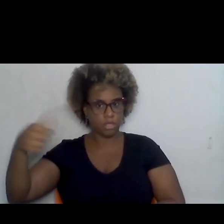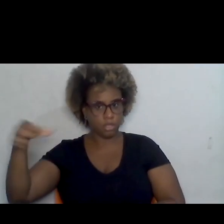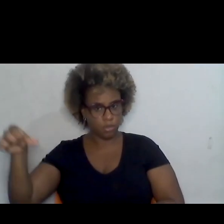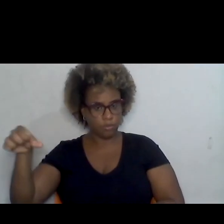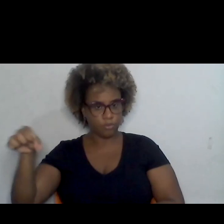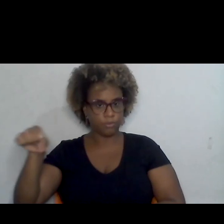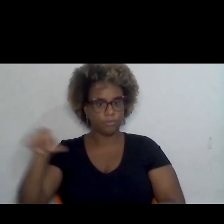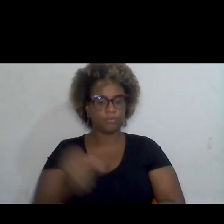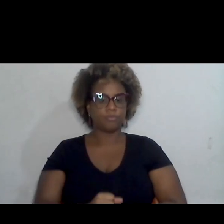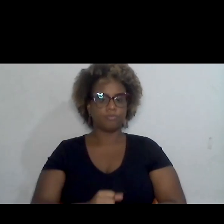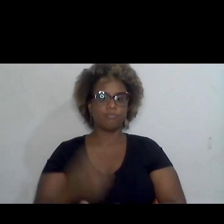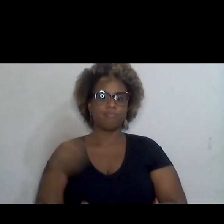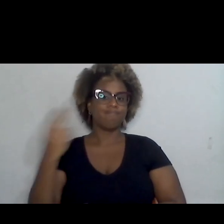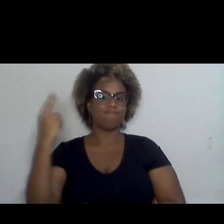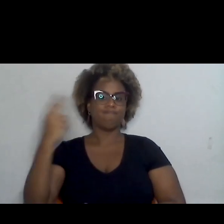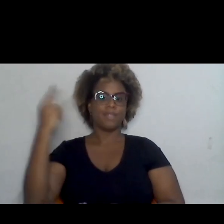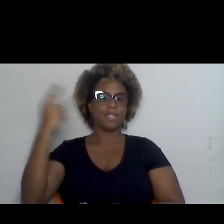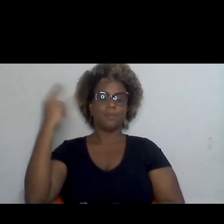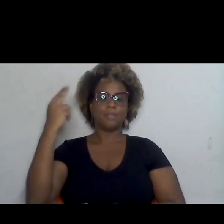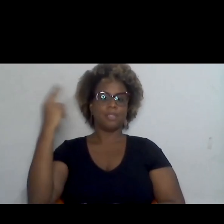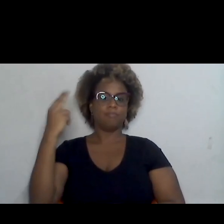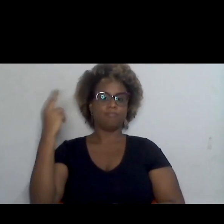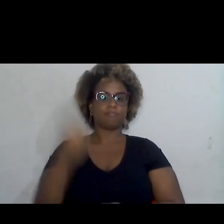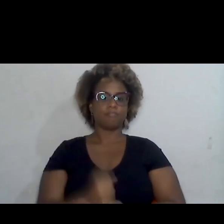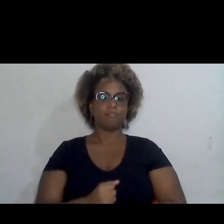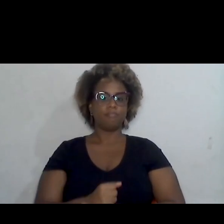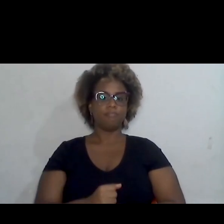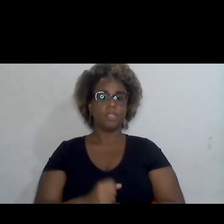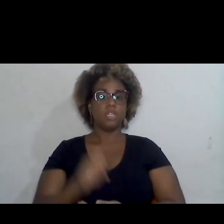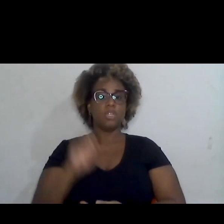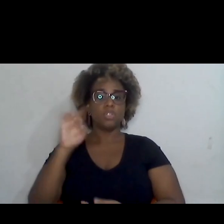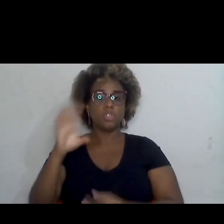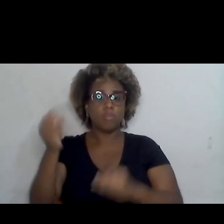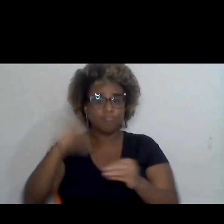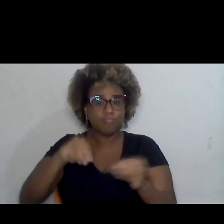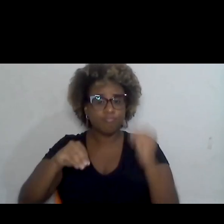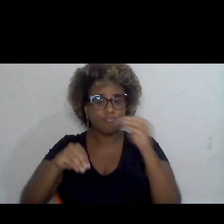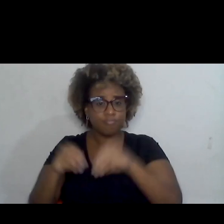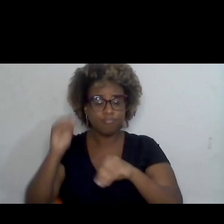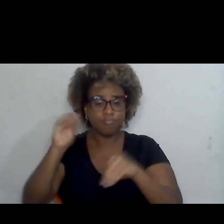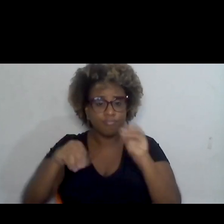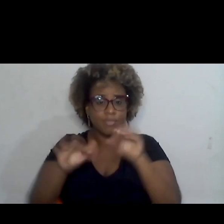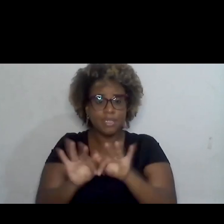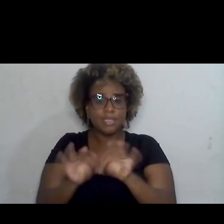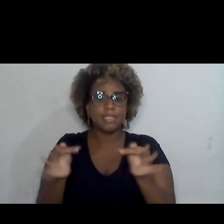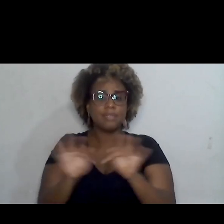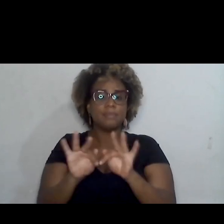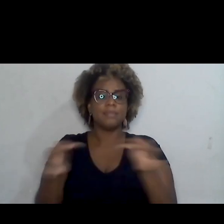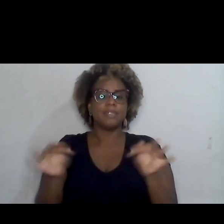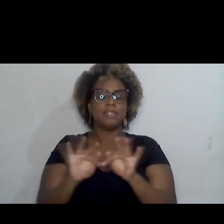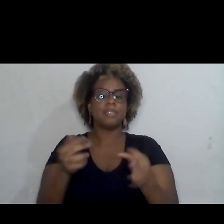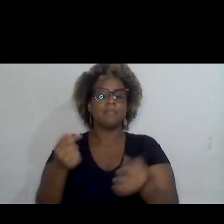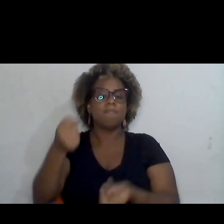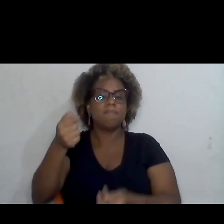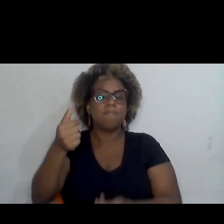espaços precisam. Daria literalmente para tapar buracos. Então, o que nós fizemos? Nós listamos esses equipamentos com